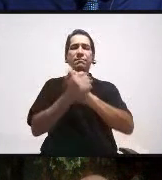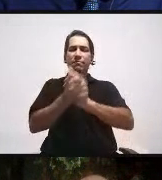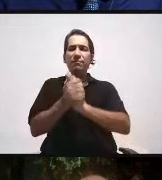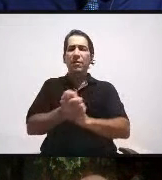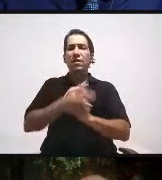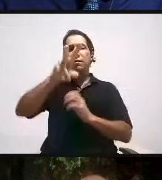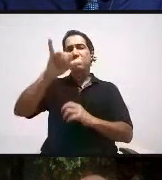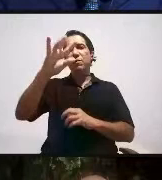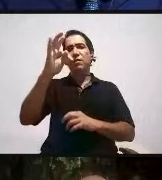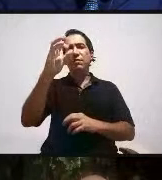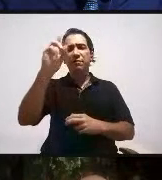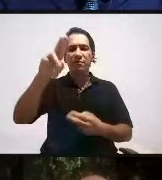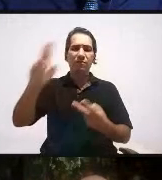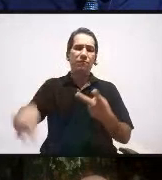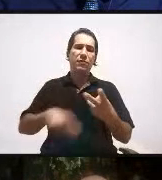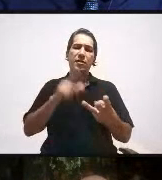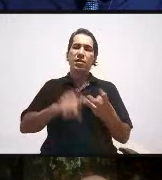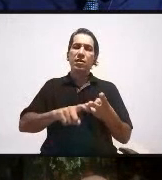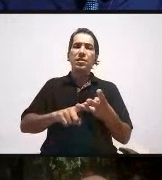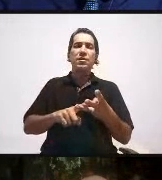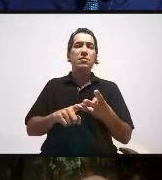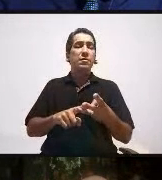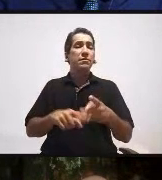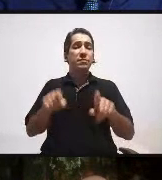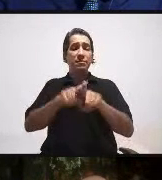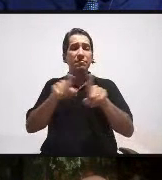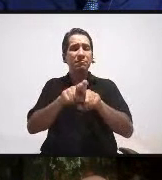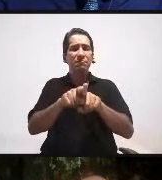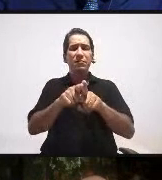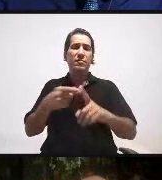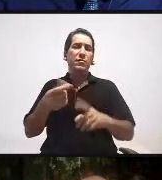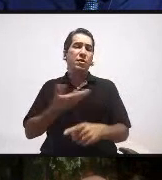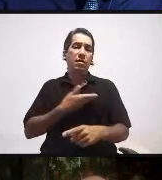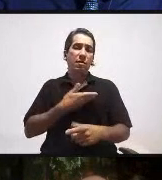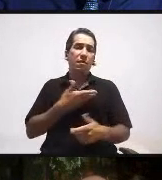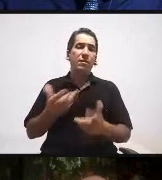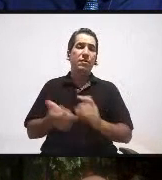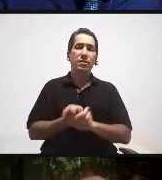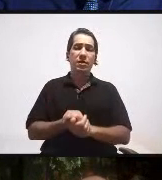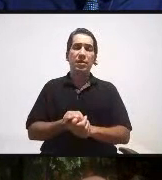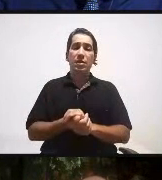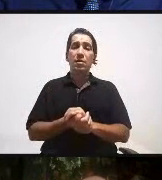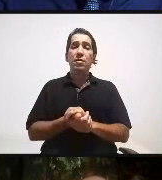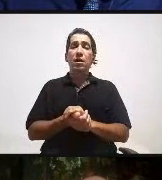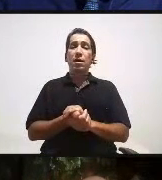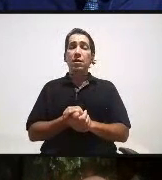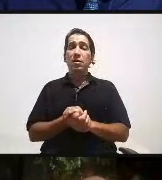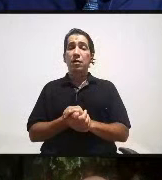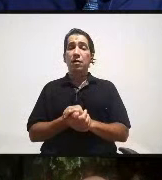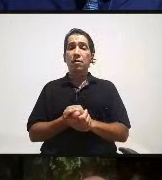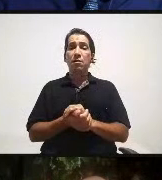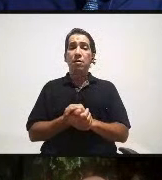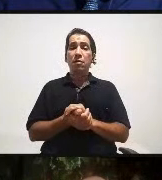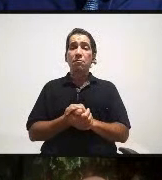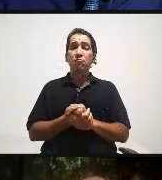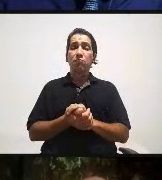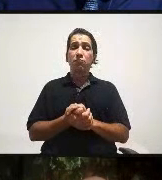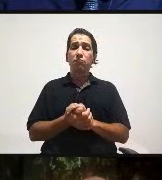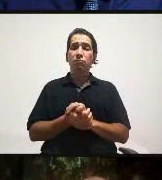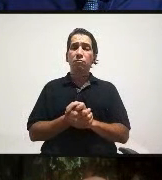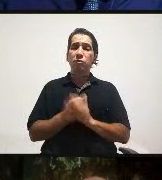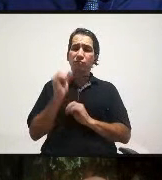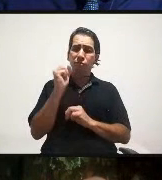e espero, assim que possível, assim que nós pudermos, fazer uma visita em loco, assim que essa pandemia permitir,